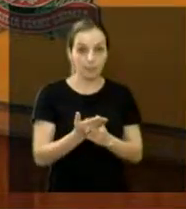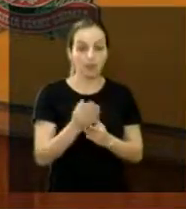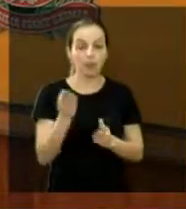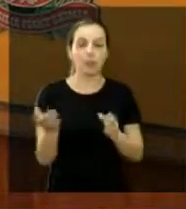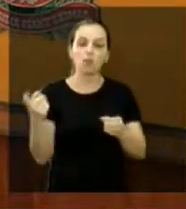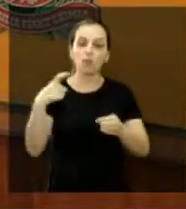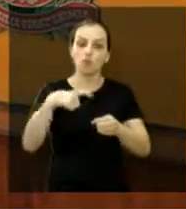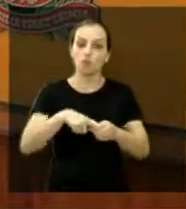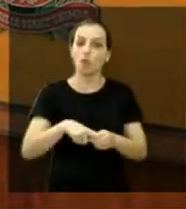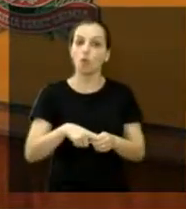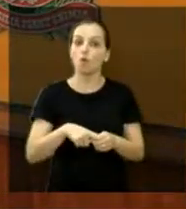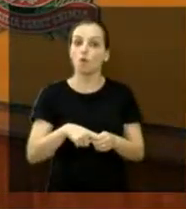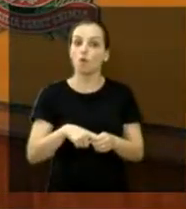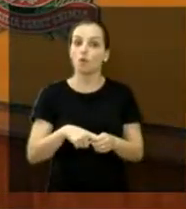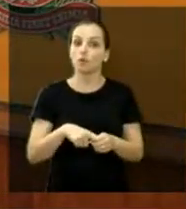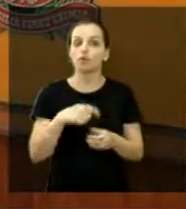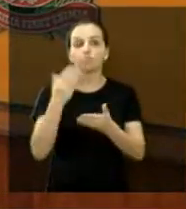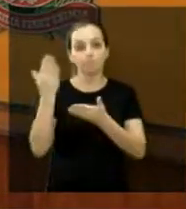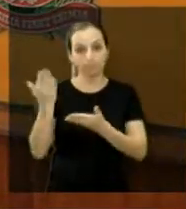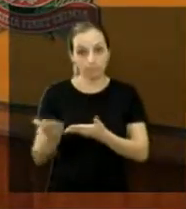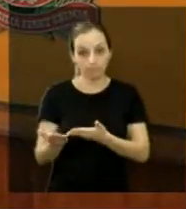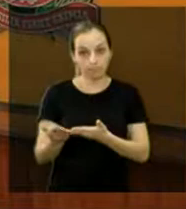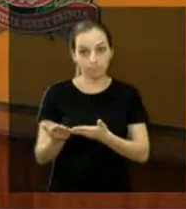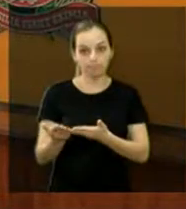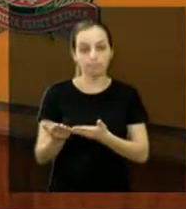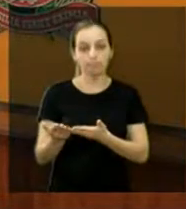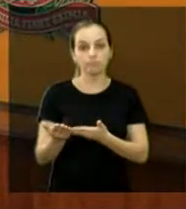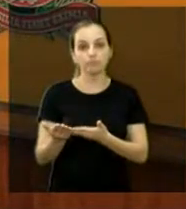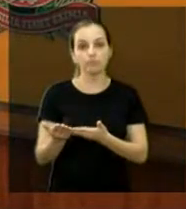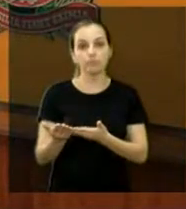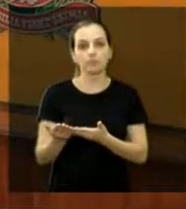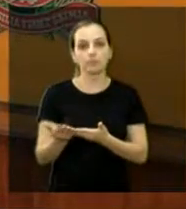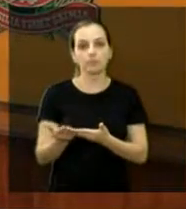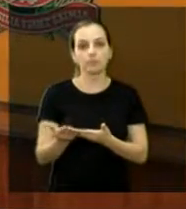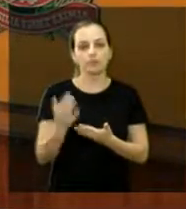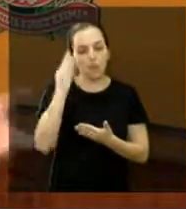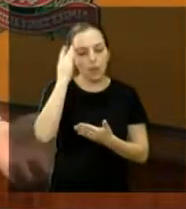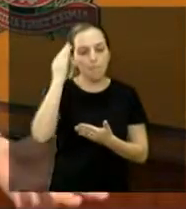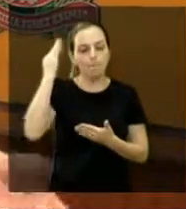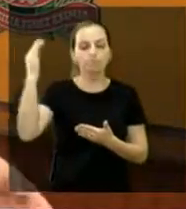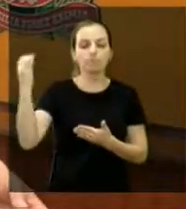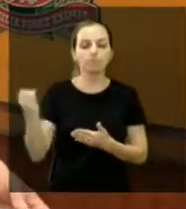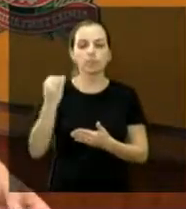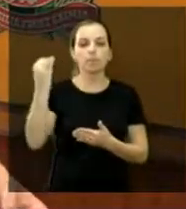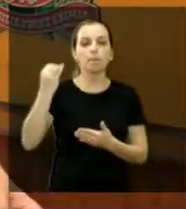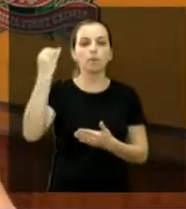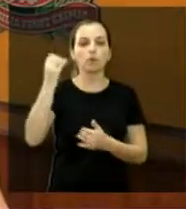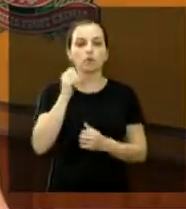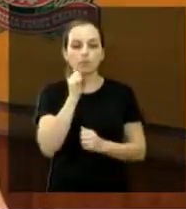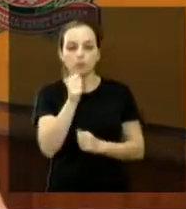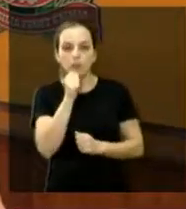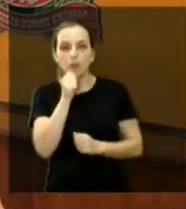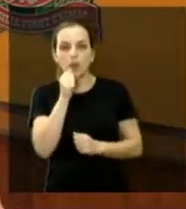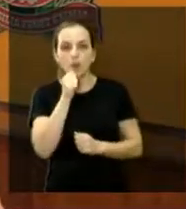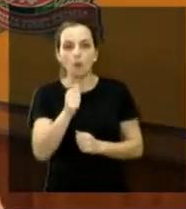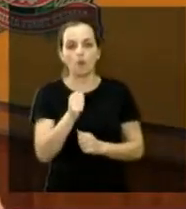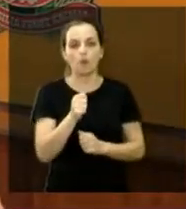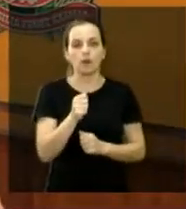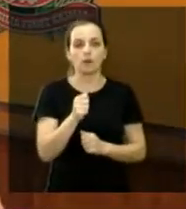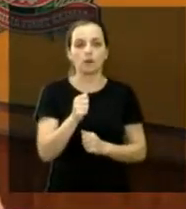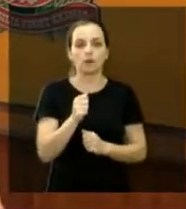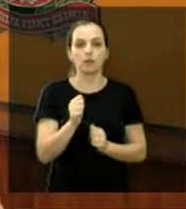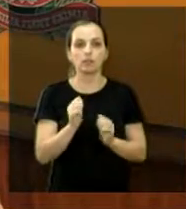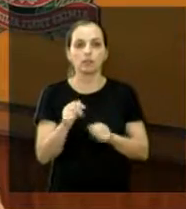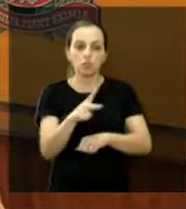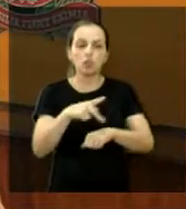a pouquinho. O Zé Roberto Fernandes, ele se tornou uma figura conhecida nacionalmente até há bem pouco tempo atrás. Isso